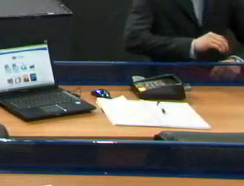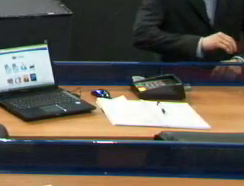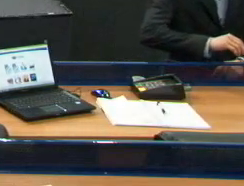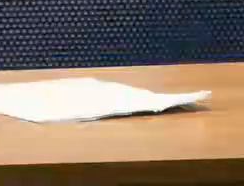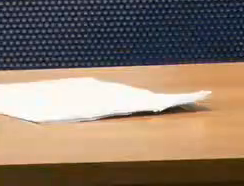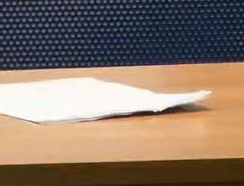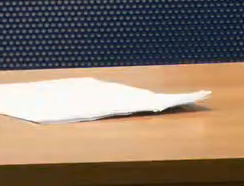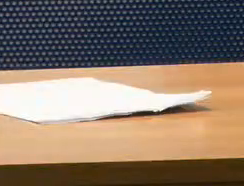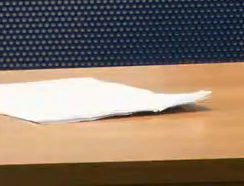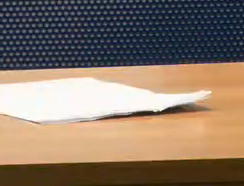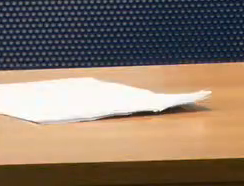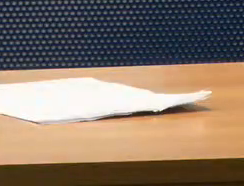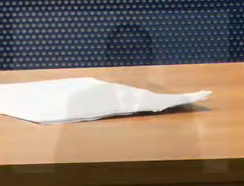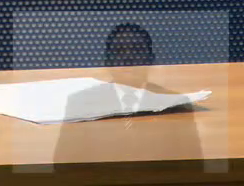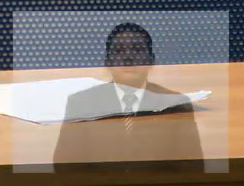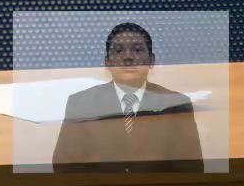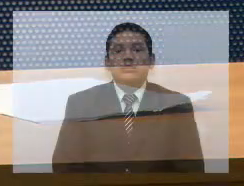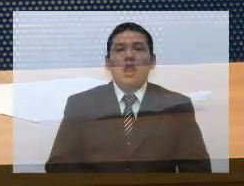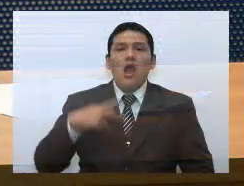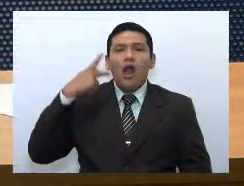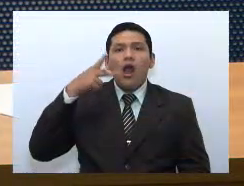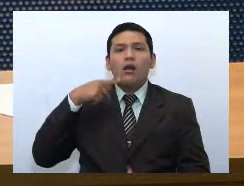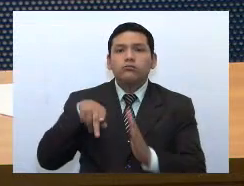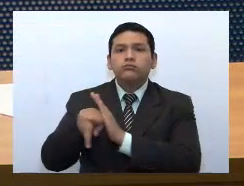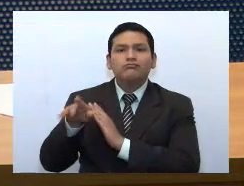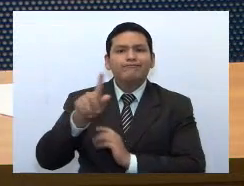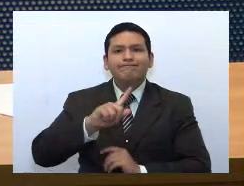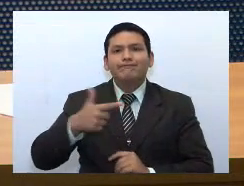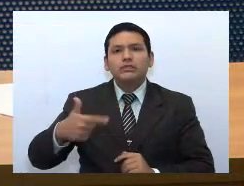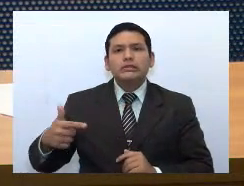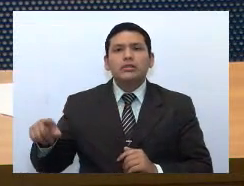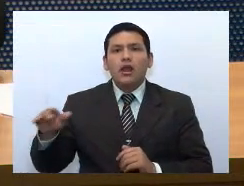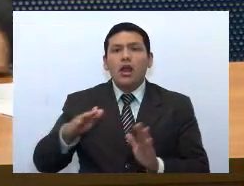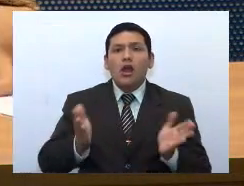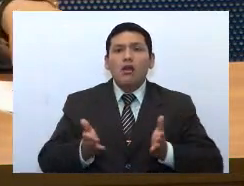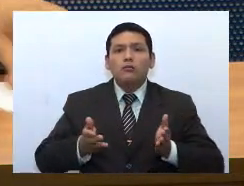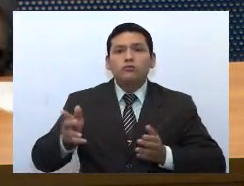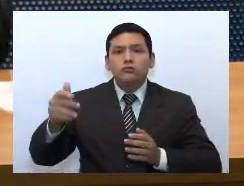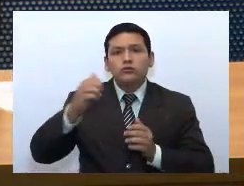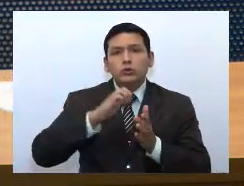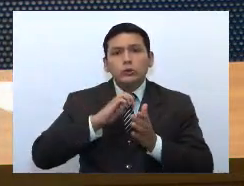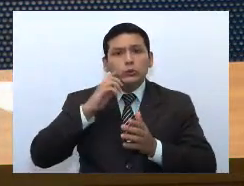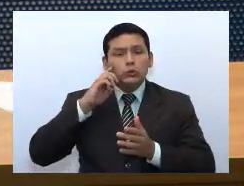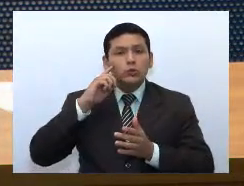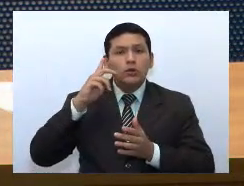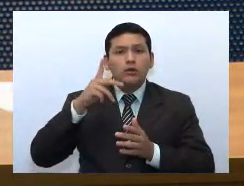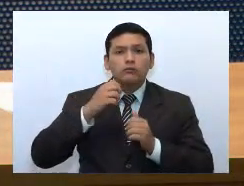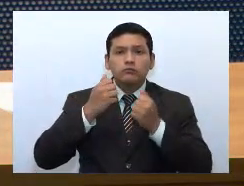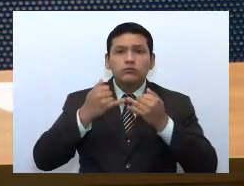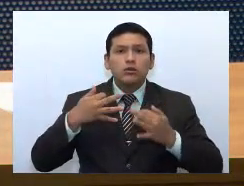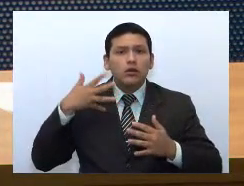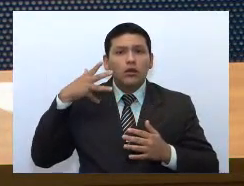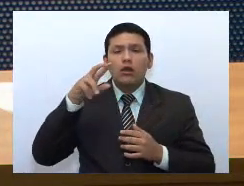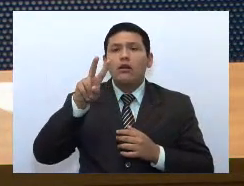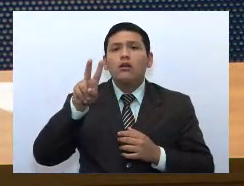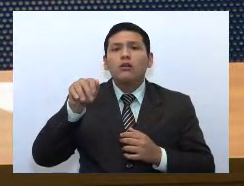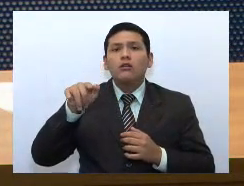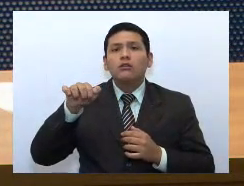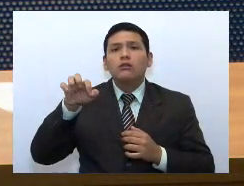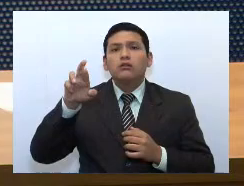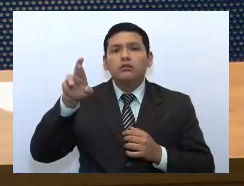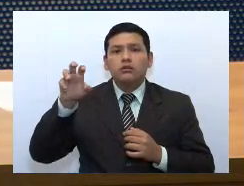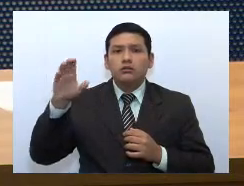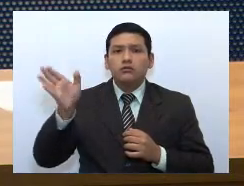Havendo questionamentos, passemos às últimas considerações do senhor Wagner Camargo de